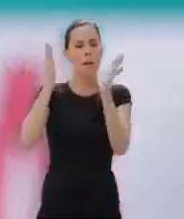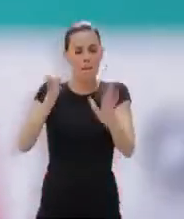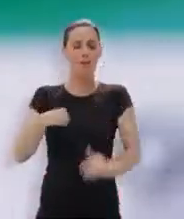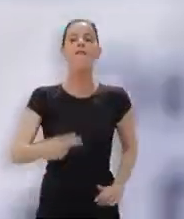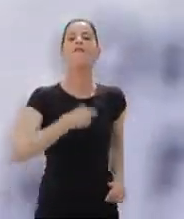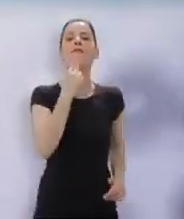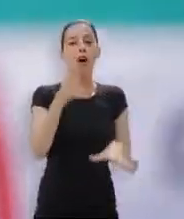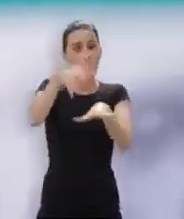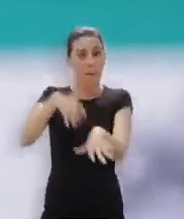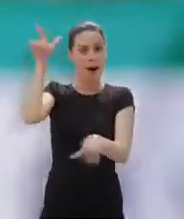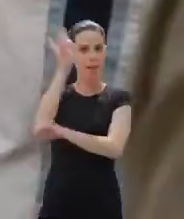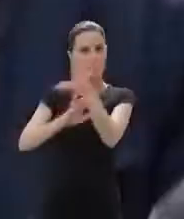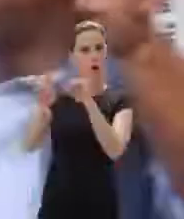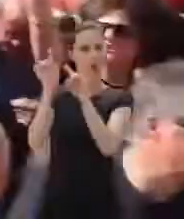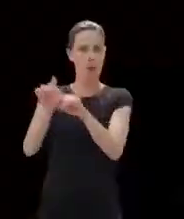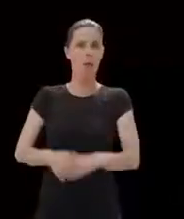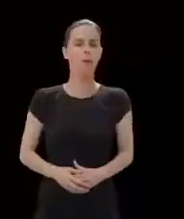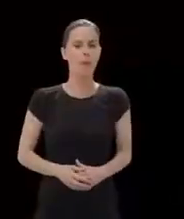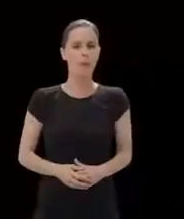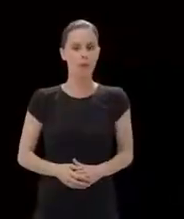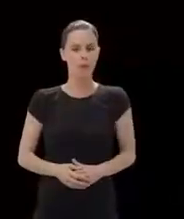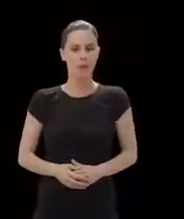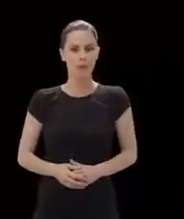precisamos da nossa voz e